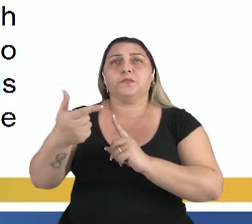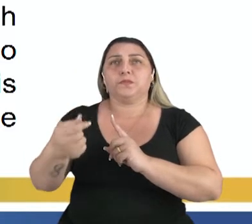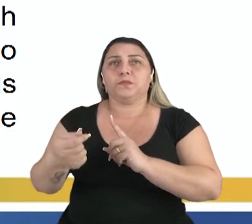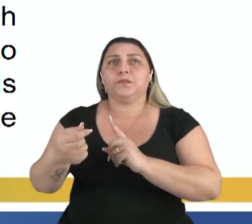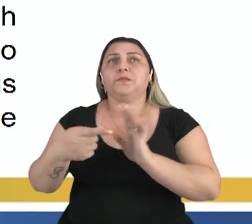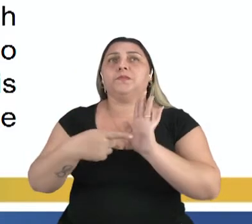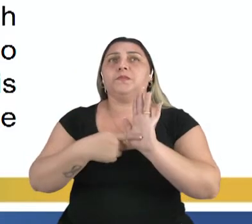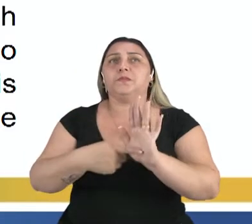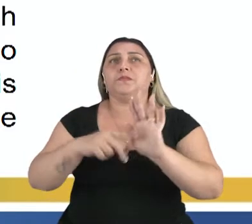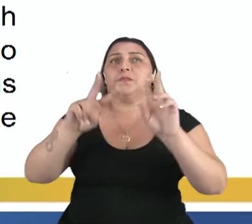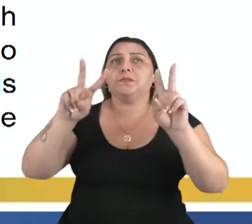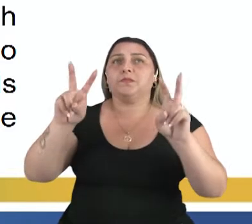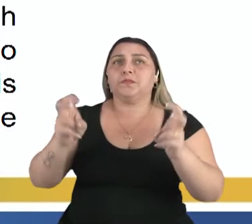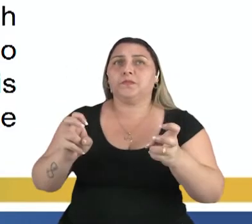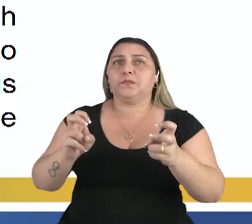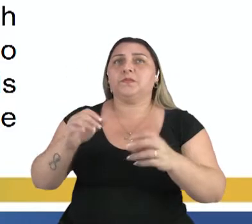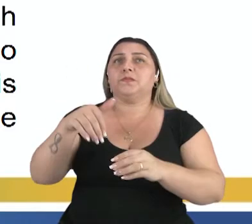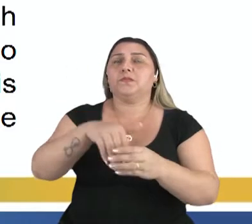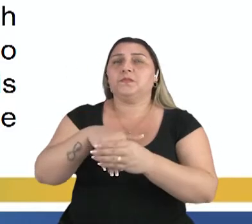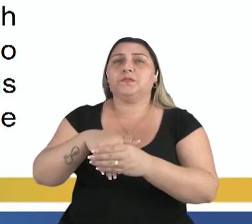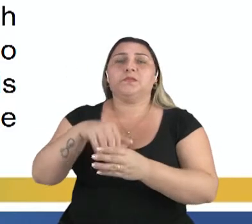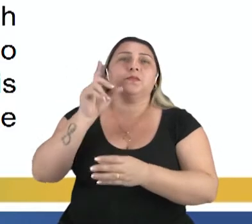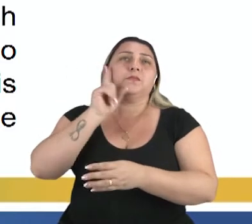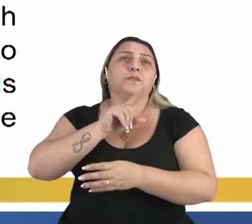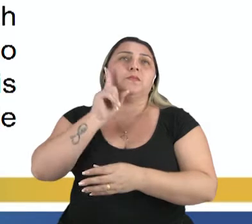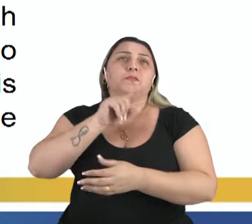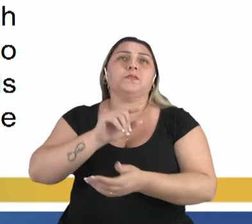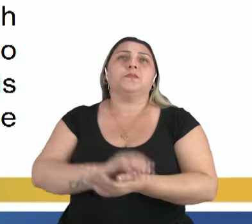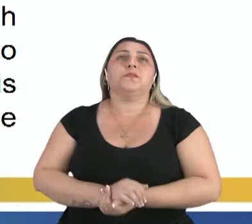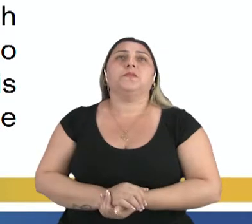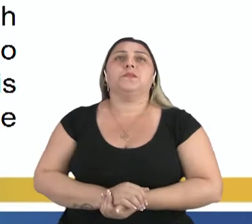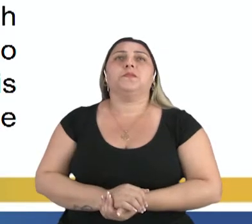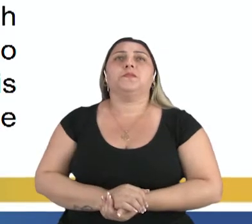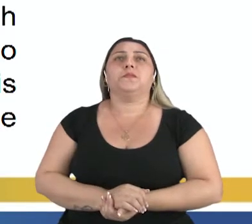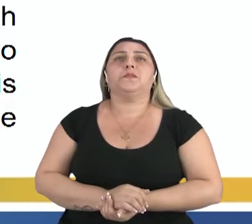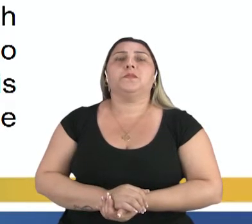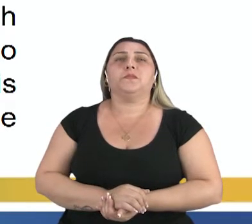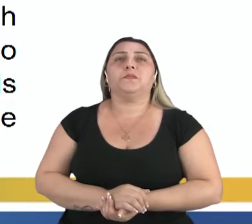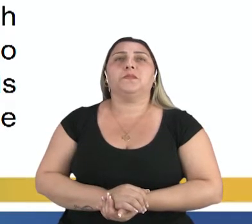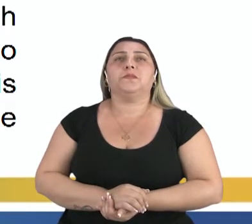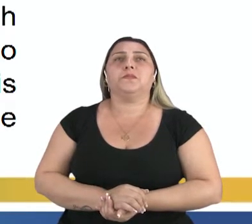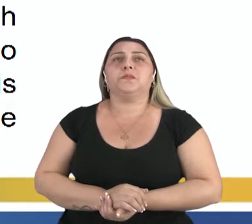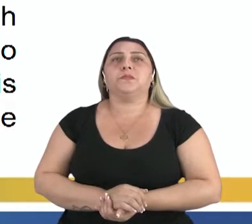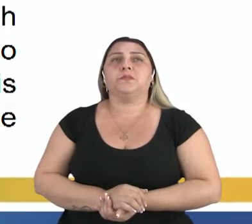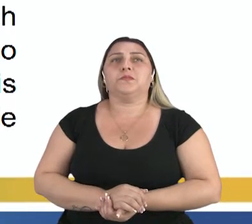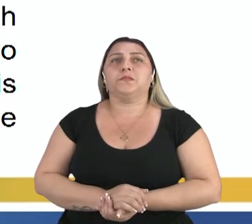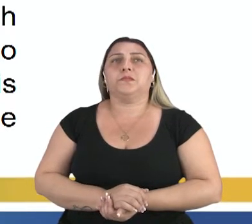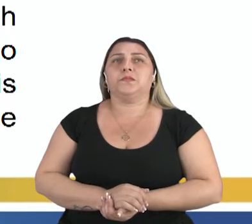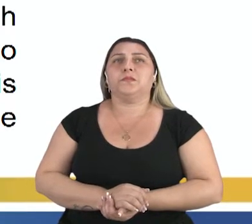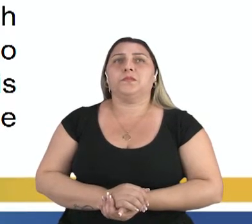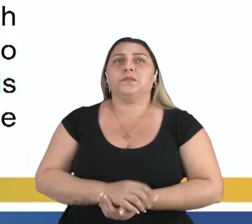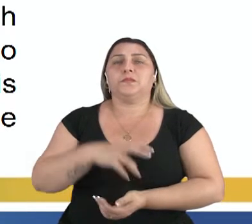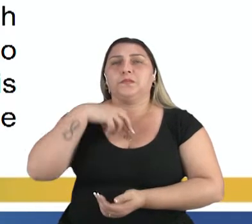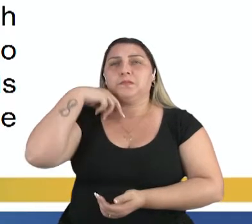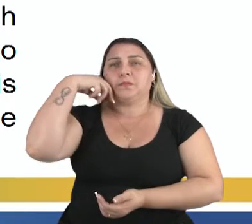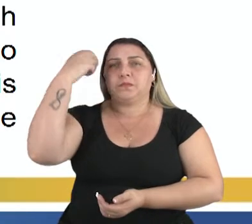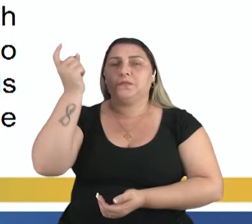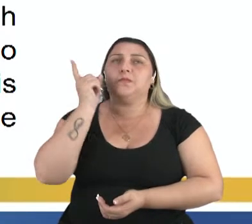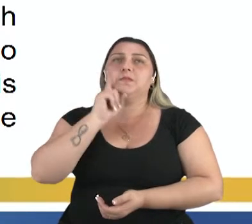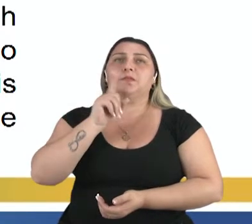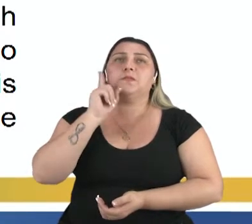2020, apontando como assunto central a votação dos Estados Unidos. Vergonha